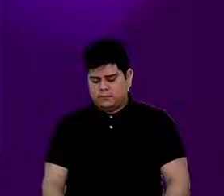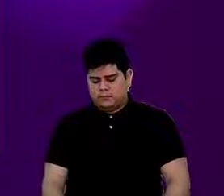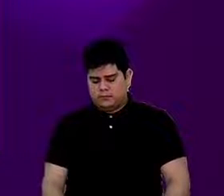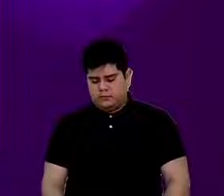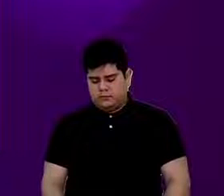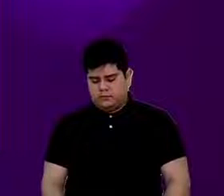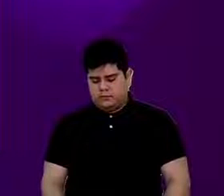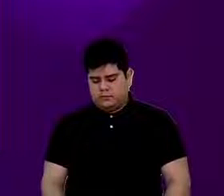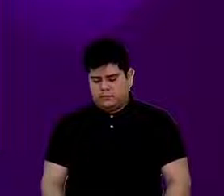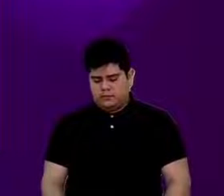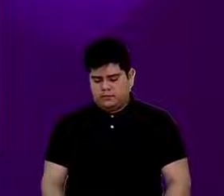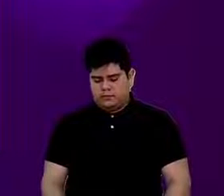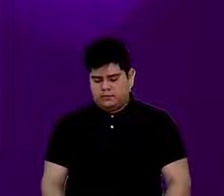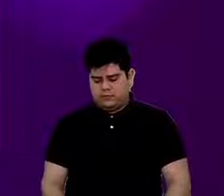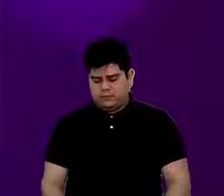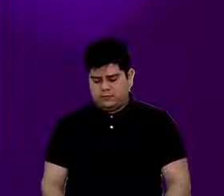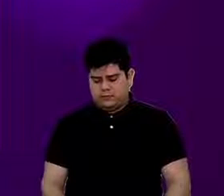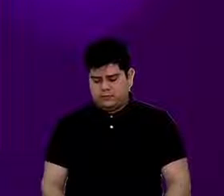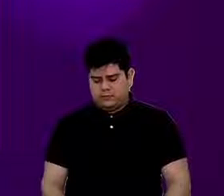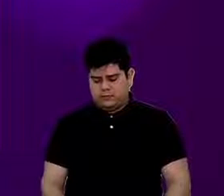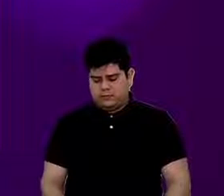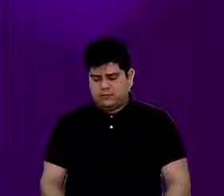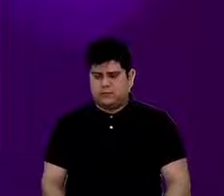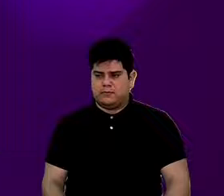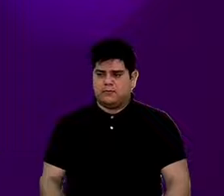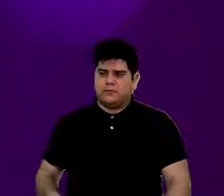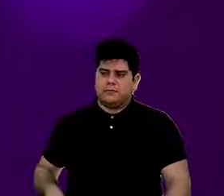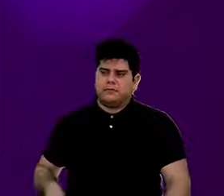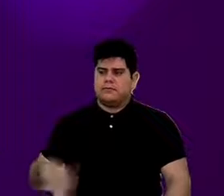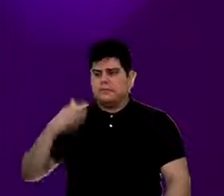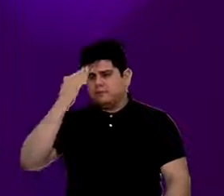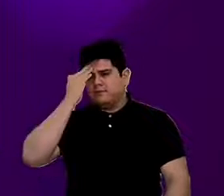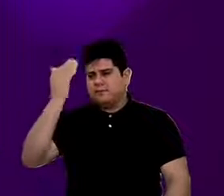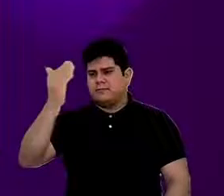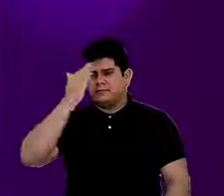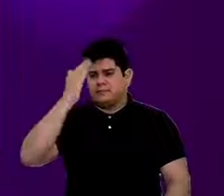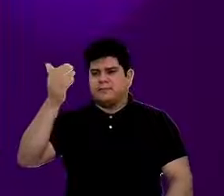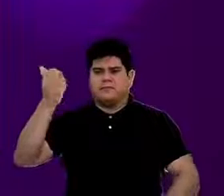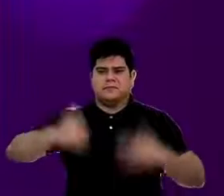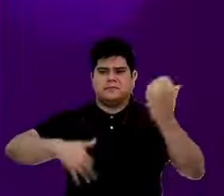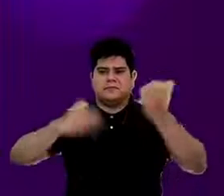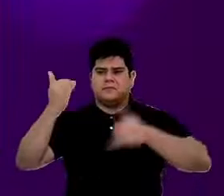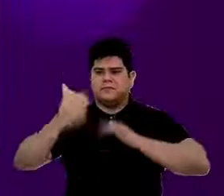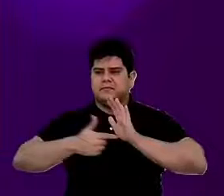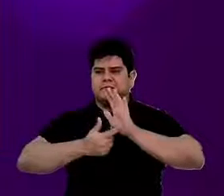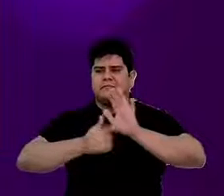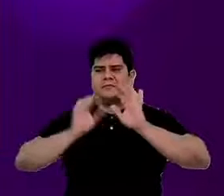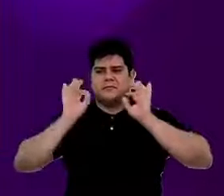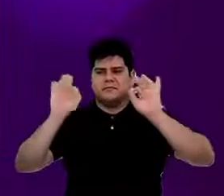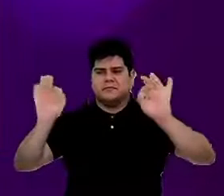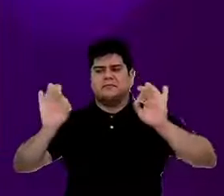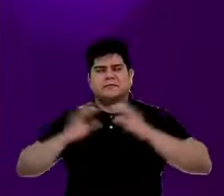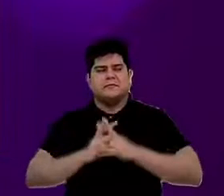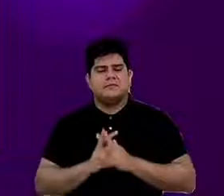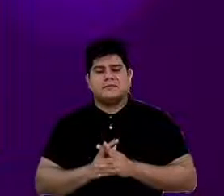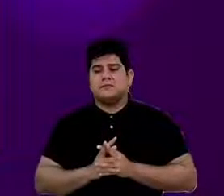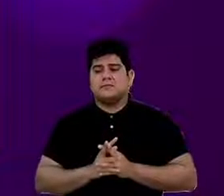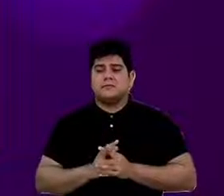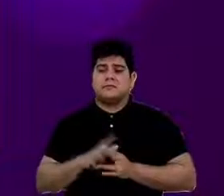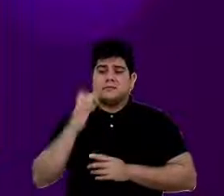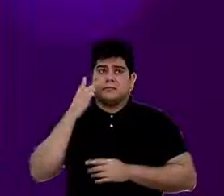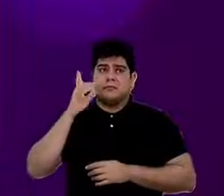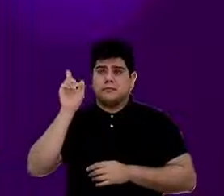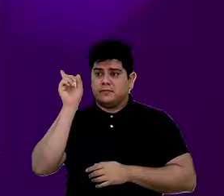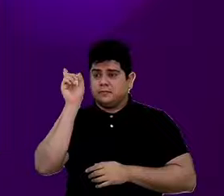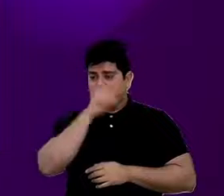Cláudio, muito obrigado. Muito obrigado pela sua brilhante apresentação. Eu acho que esse é